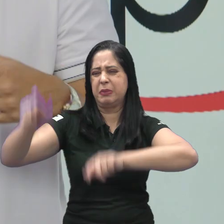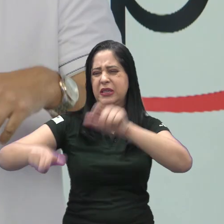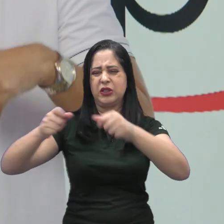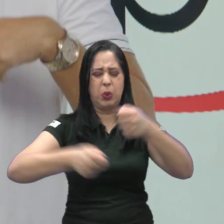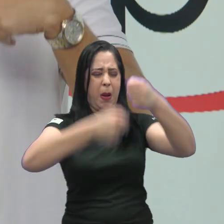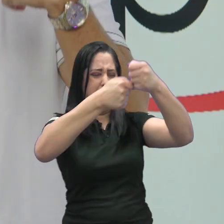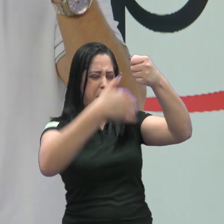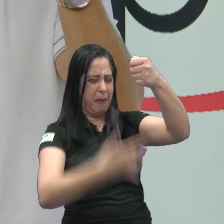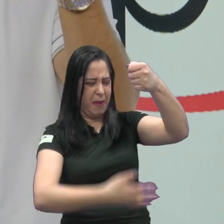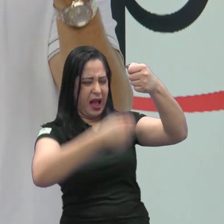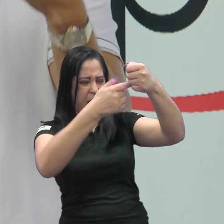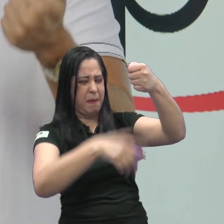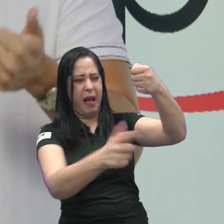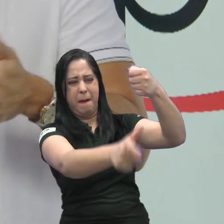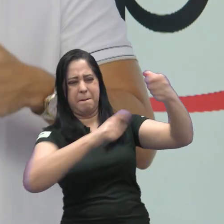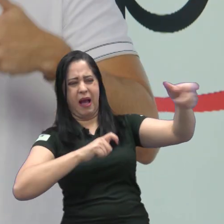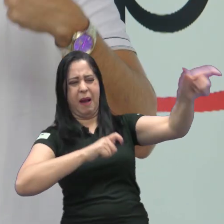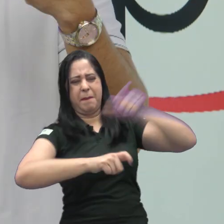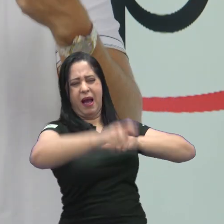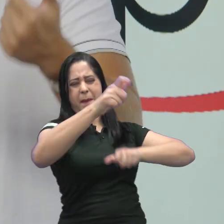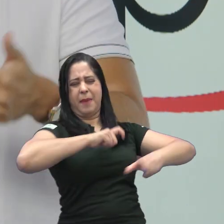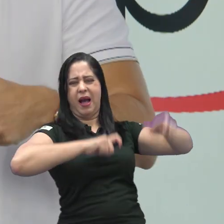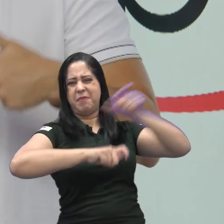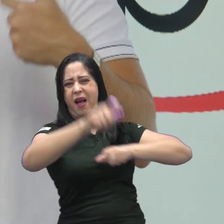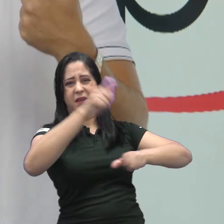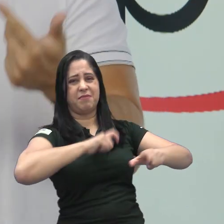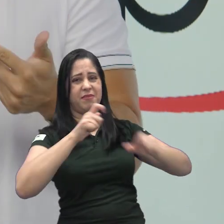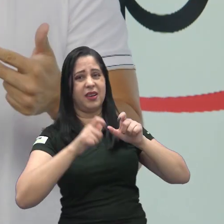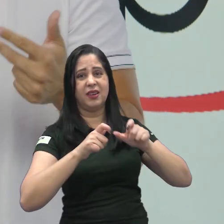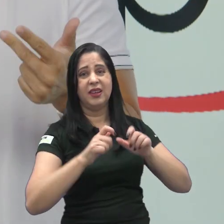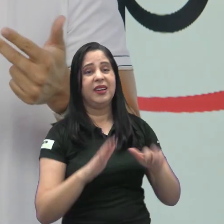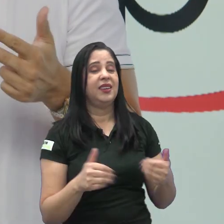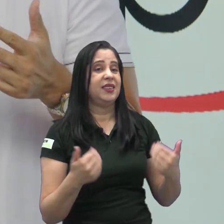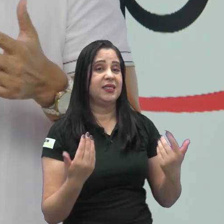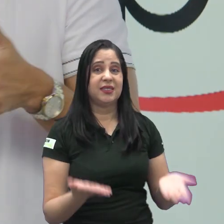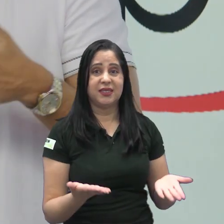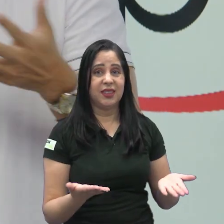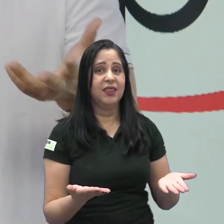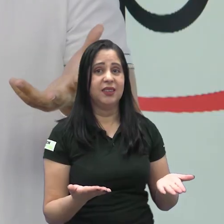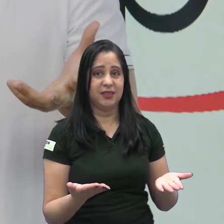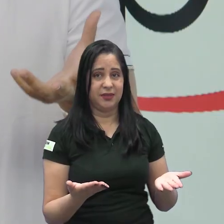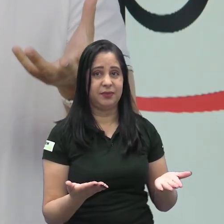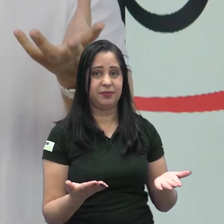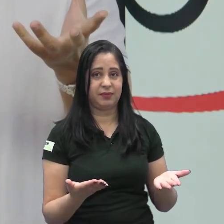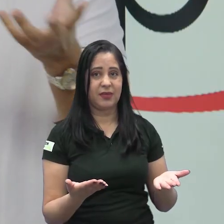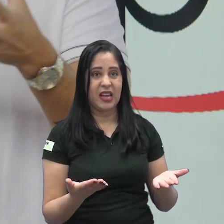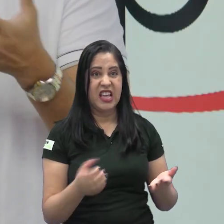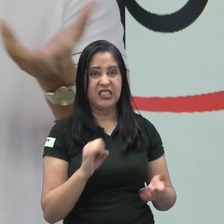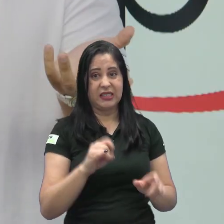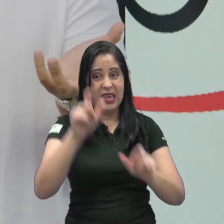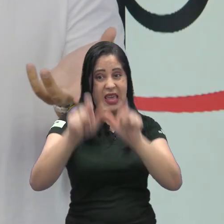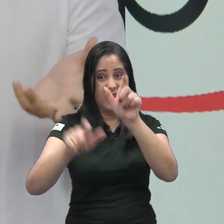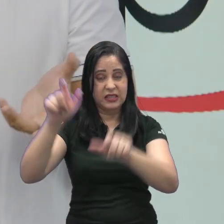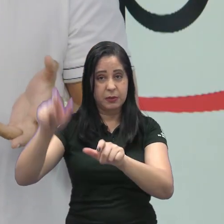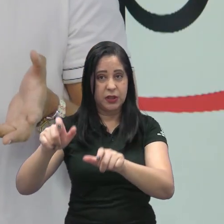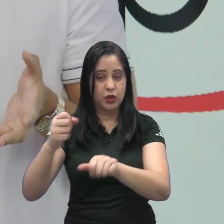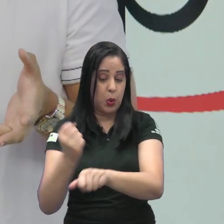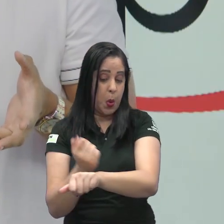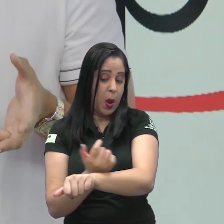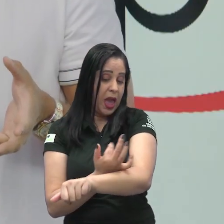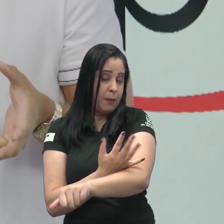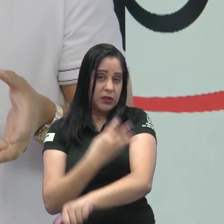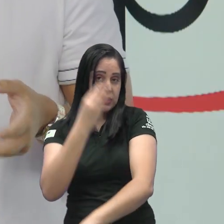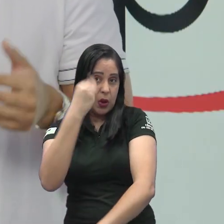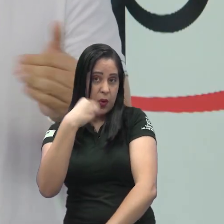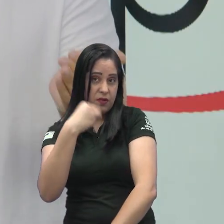de comentários de gente me ameaçando, acabando comigo e tudo mais. Então, muita gente com emocional mais fragilizado, talvez,